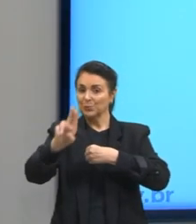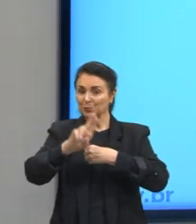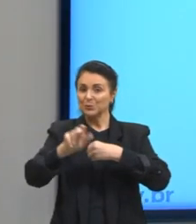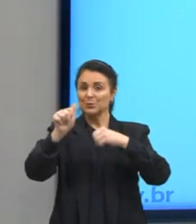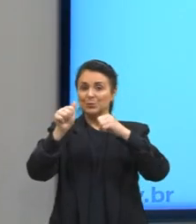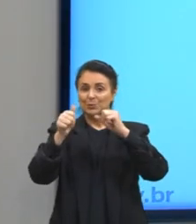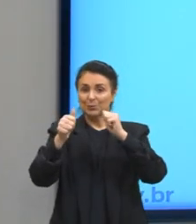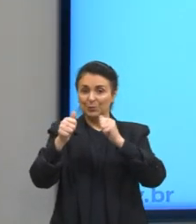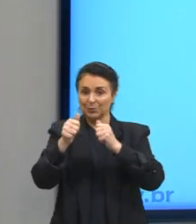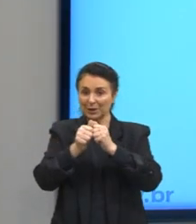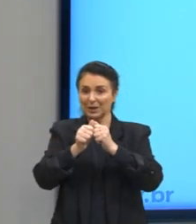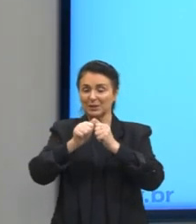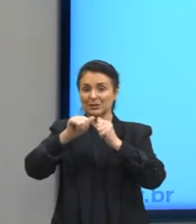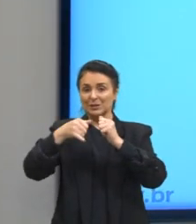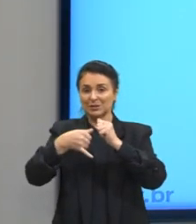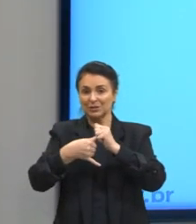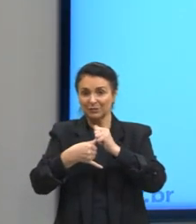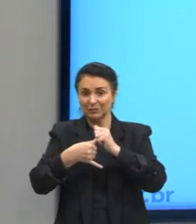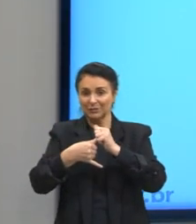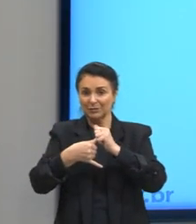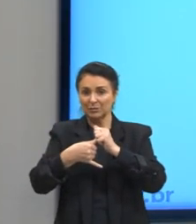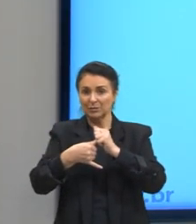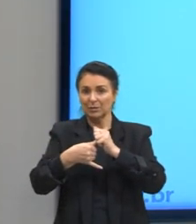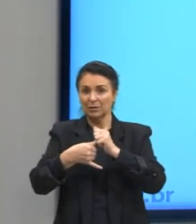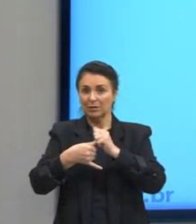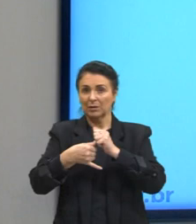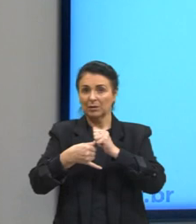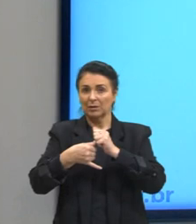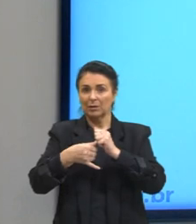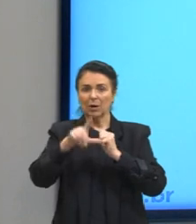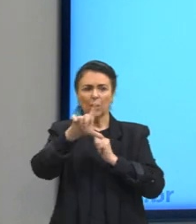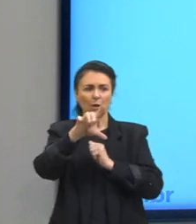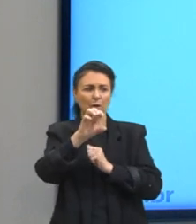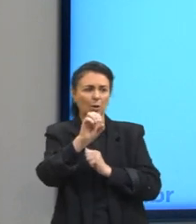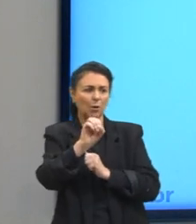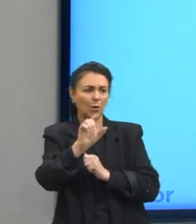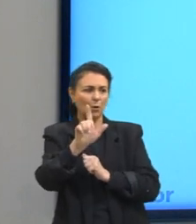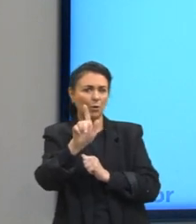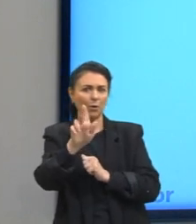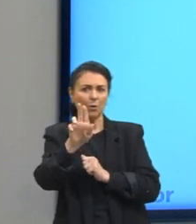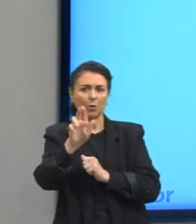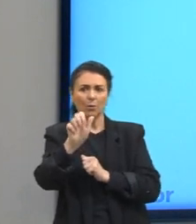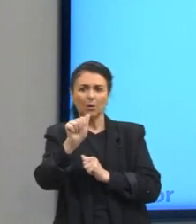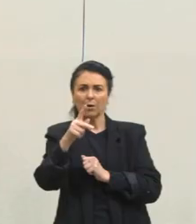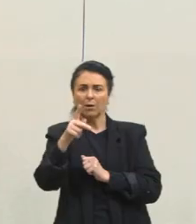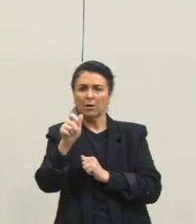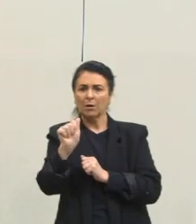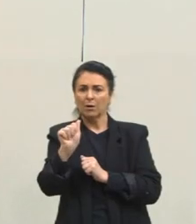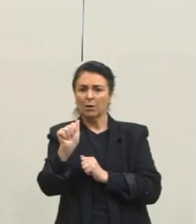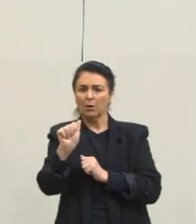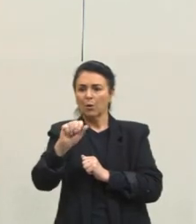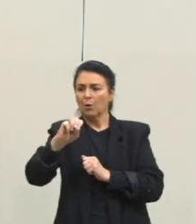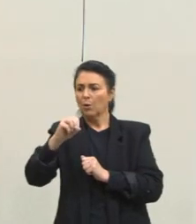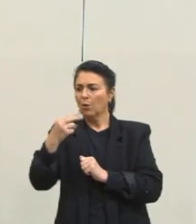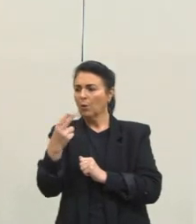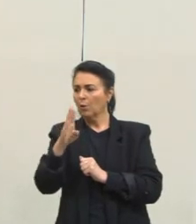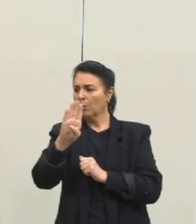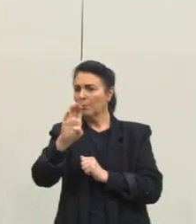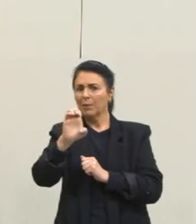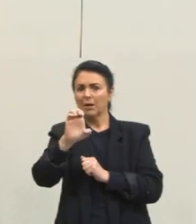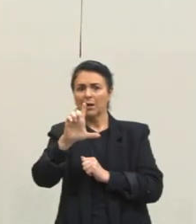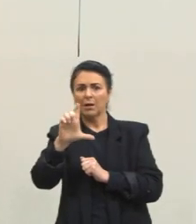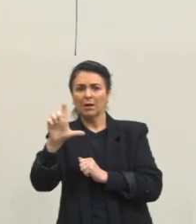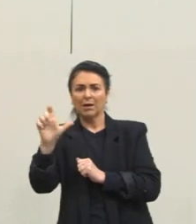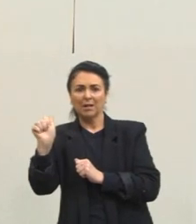contar assim ó e logo a Copa ou lobelia que estava